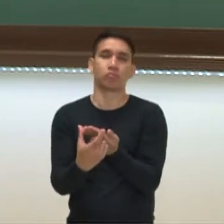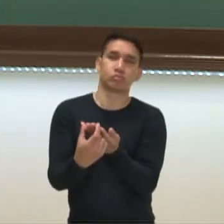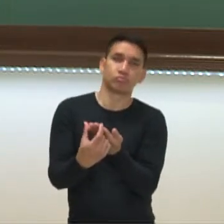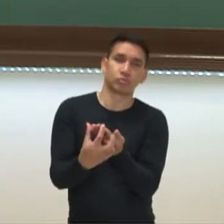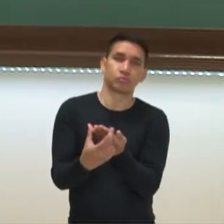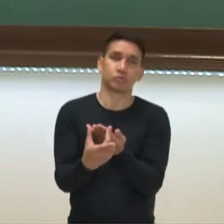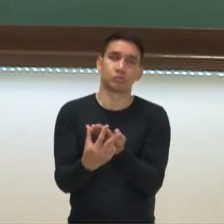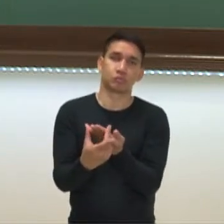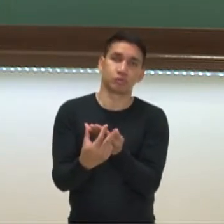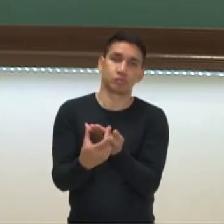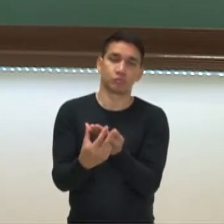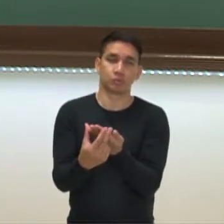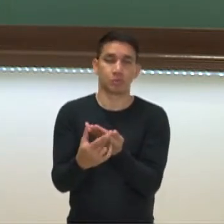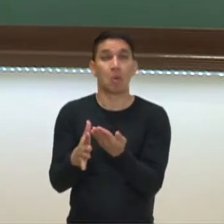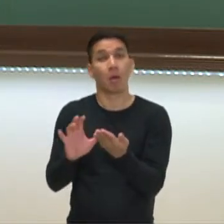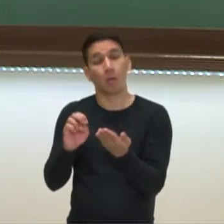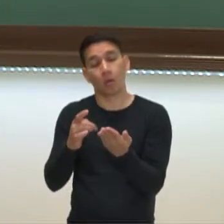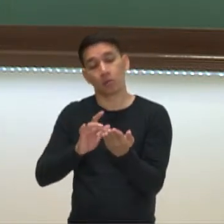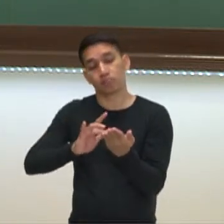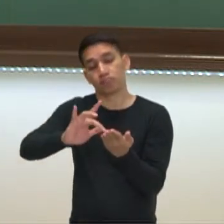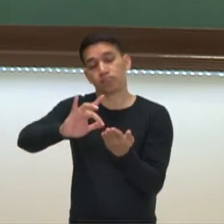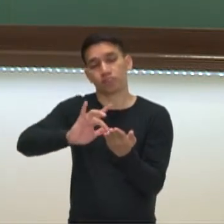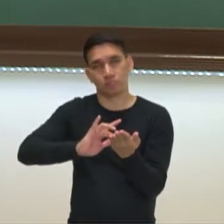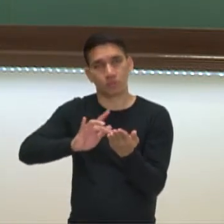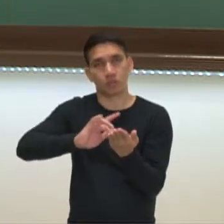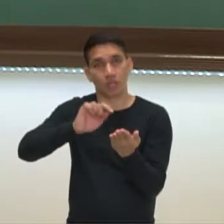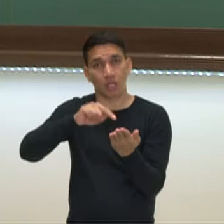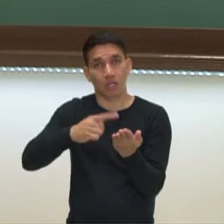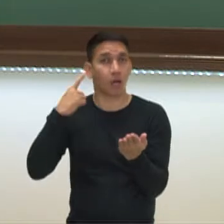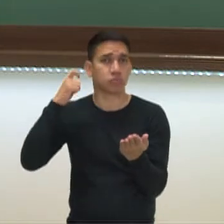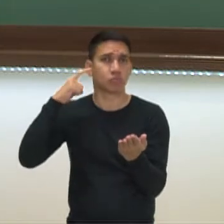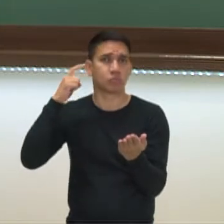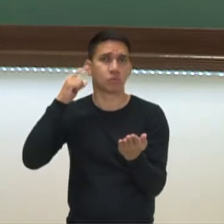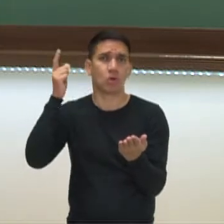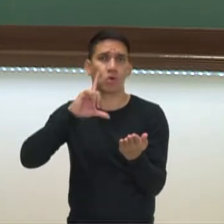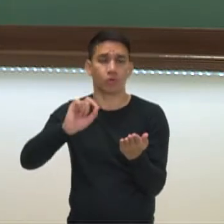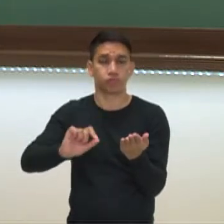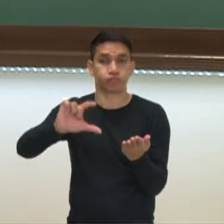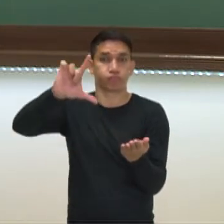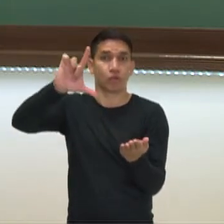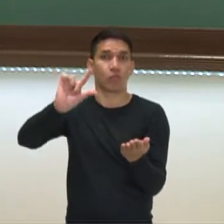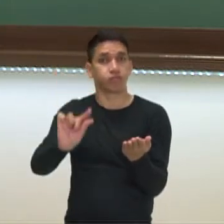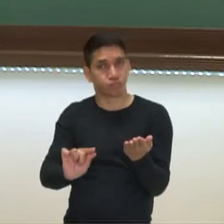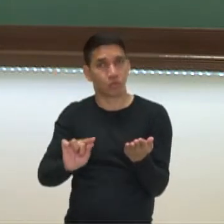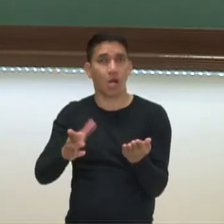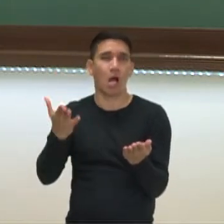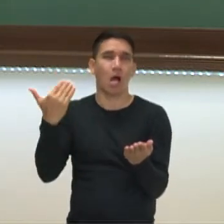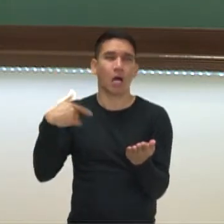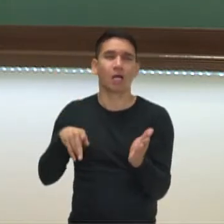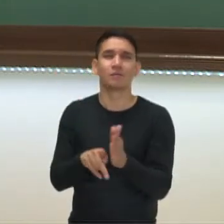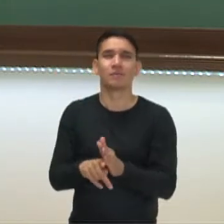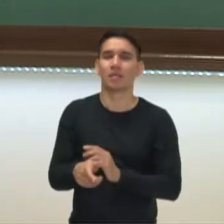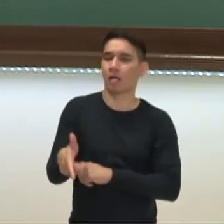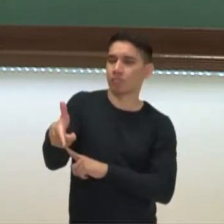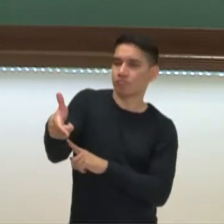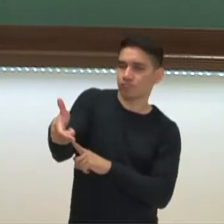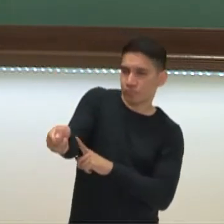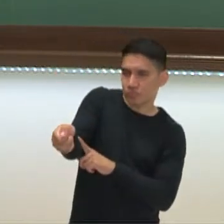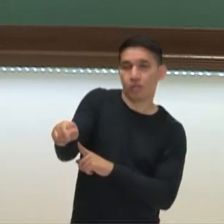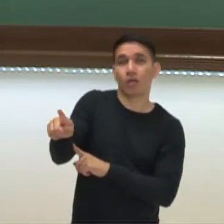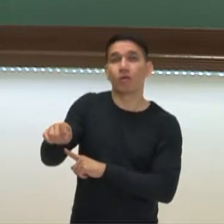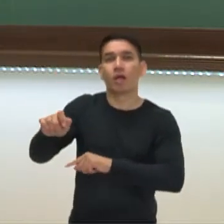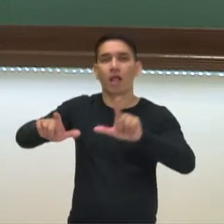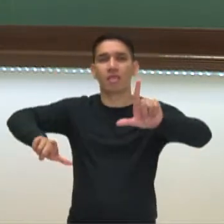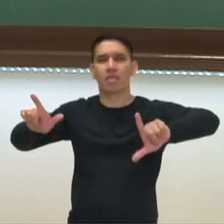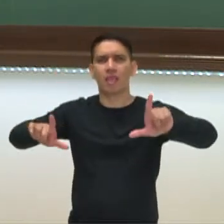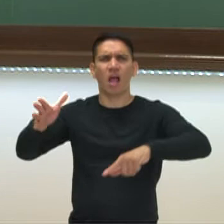potenciômetro, mas é aquele botão de volume, né, que tinha antigamente nas televisões antigas, os rádios, que